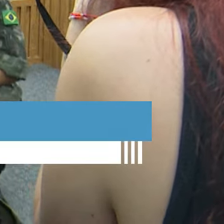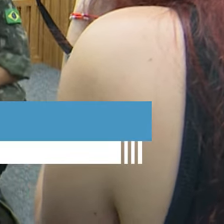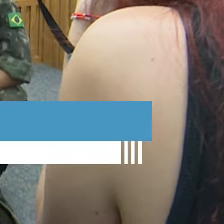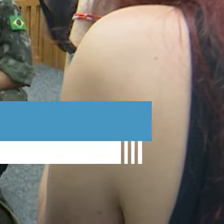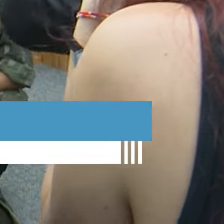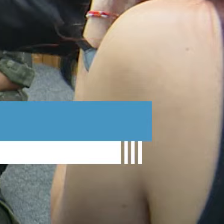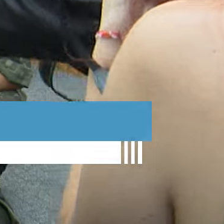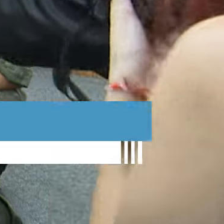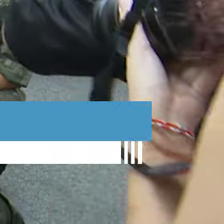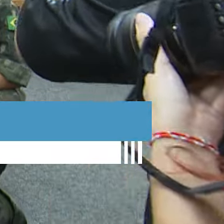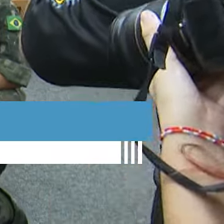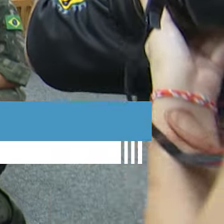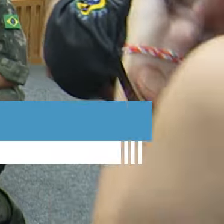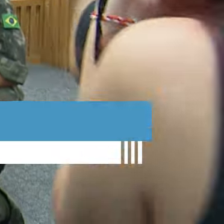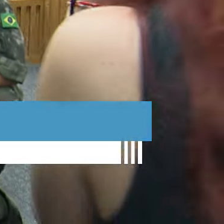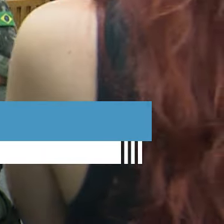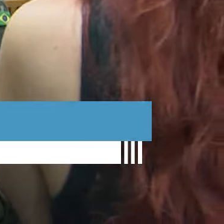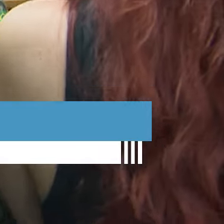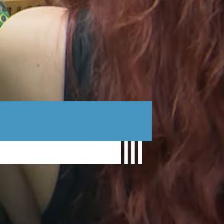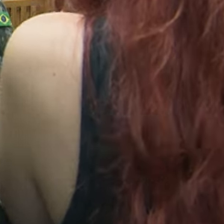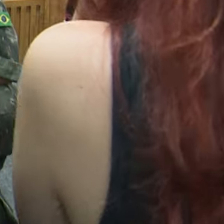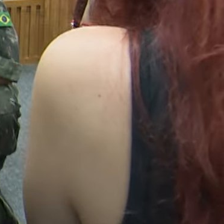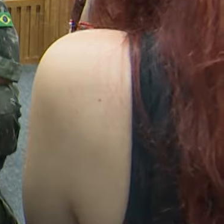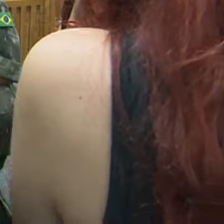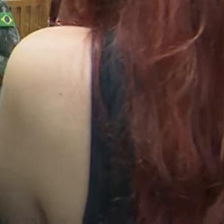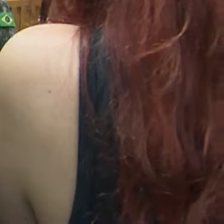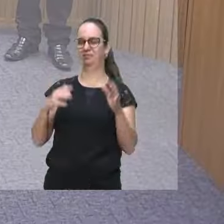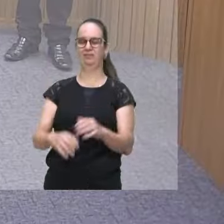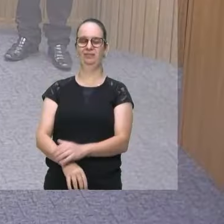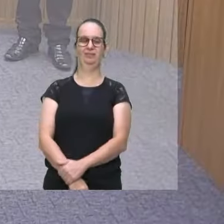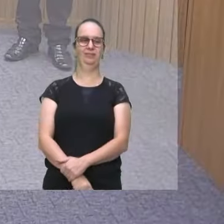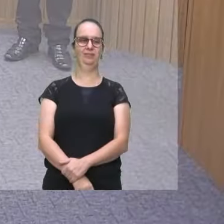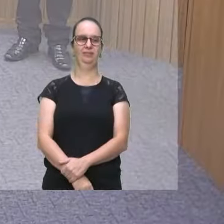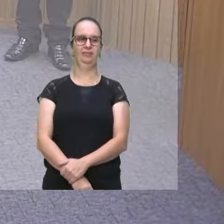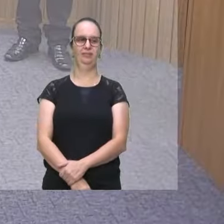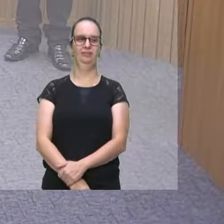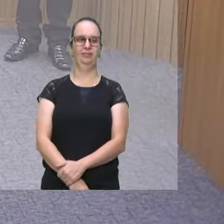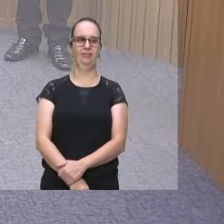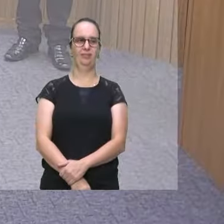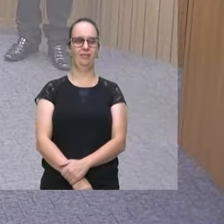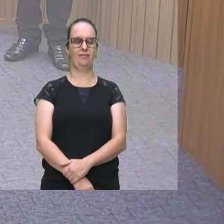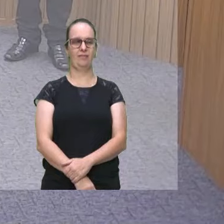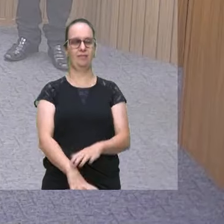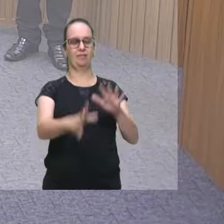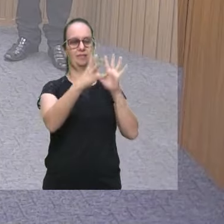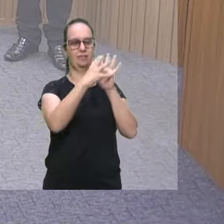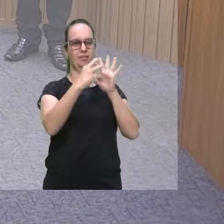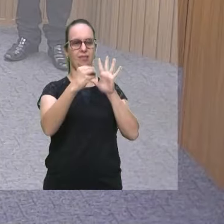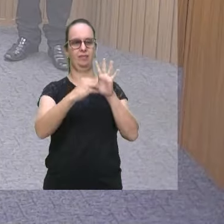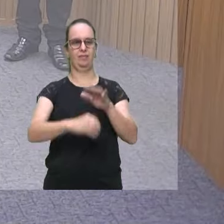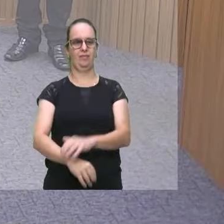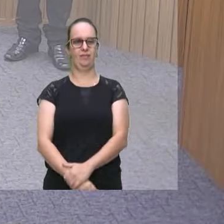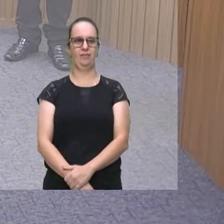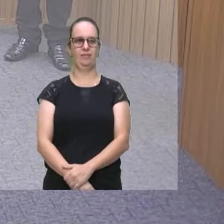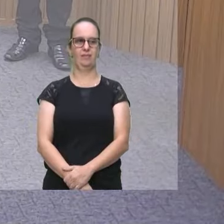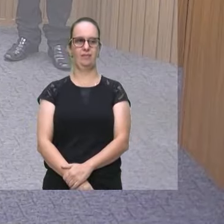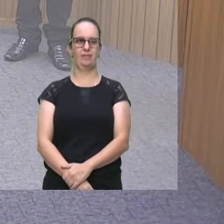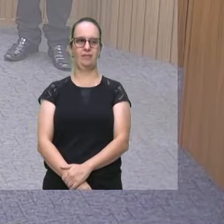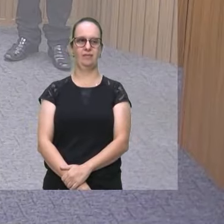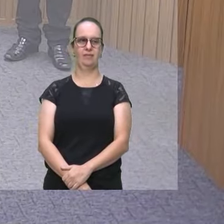com esse reconhecimento desta Casa de Leis, que tem sido uma casa que ela tem homenageado e